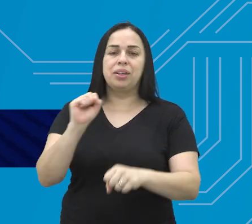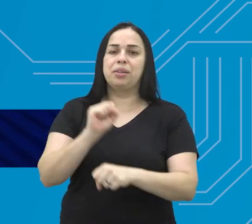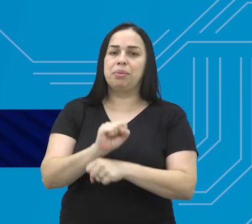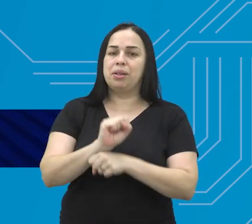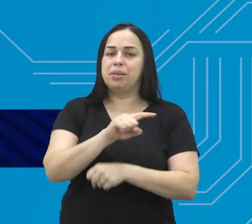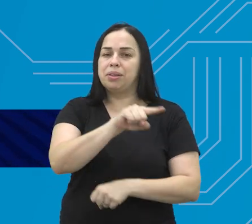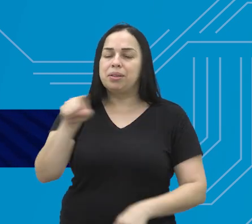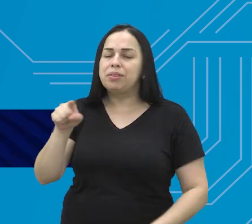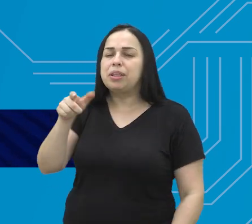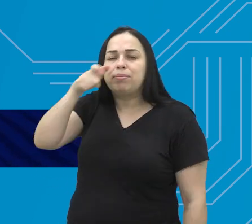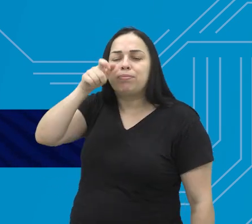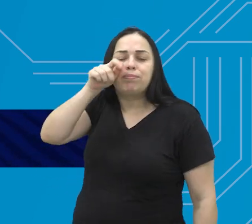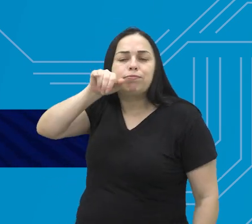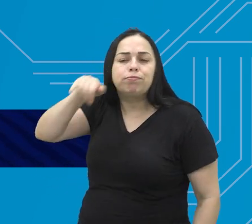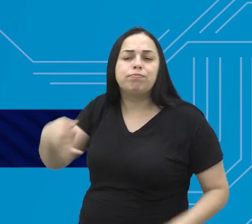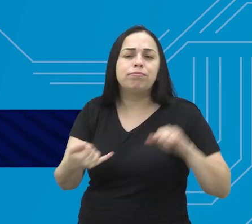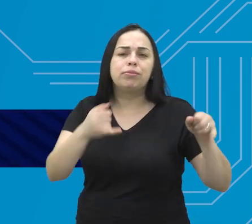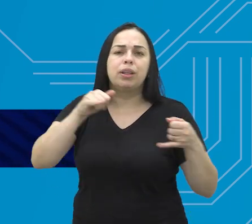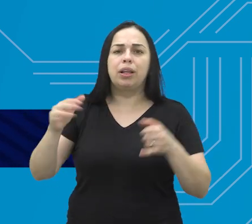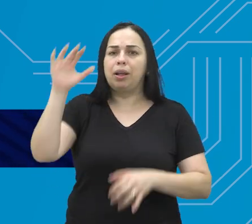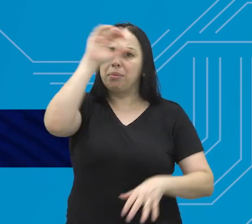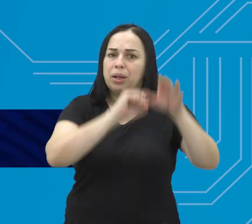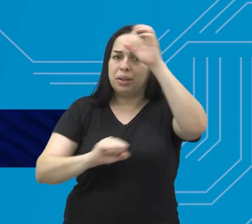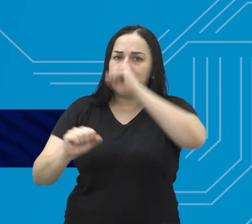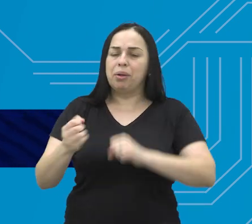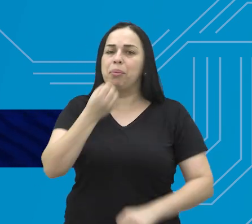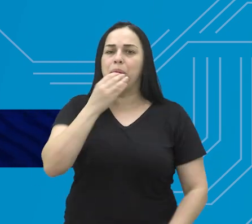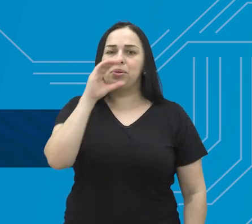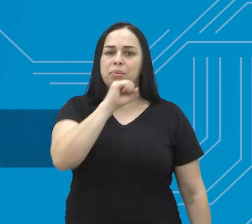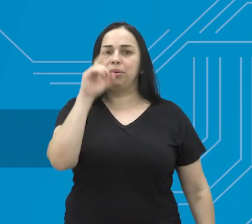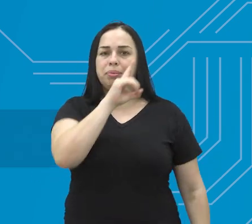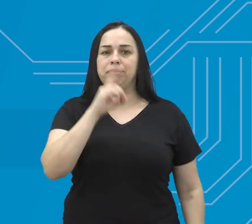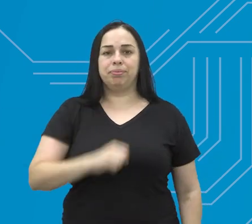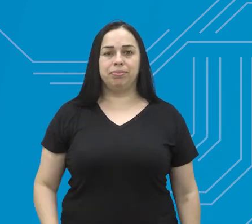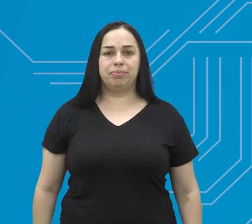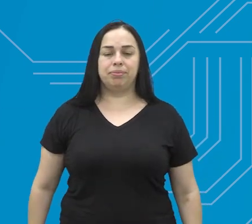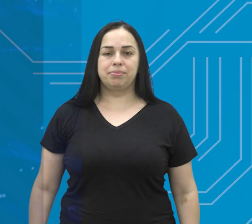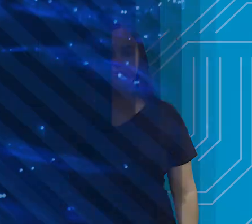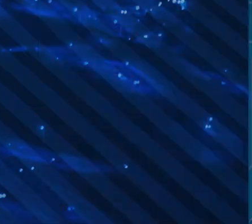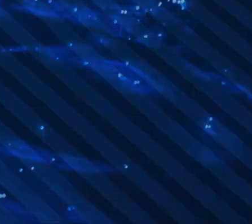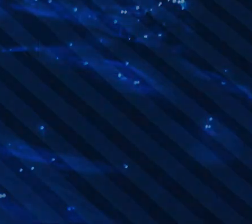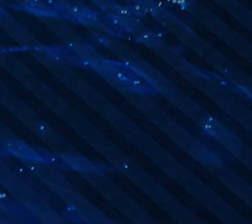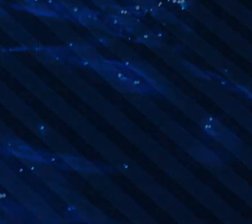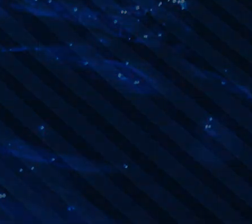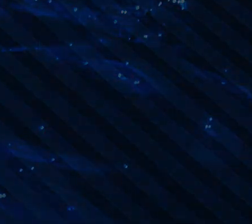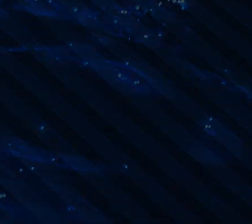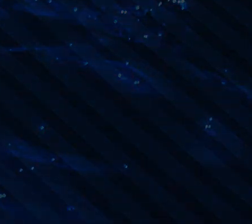companhia. Espero que você tenha aproveitado as informações. Ótimo final de semana para você.